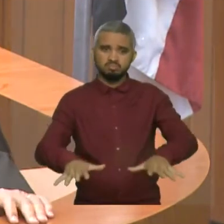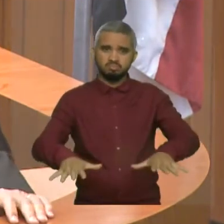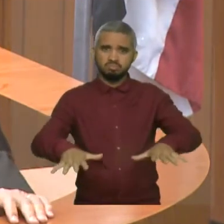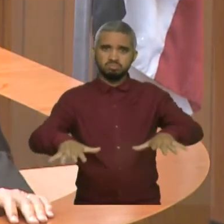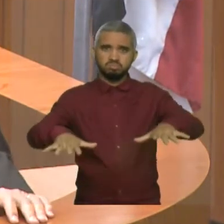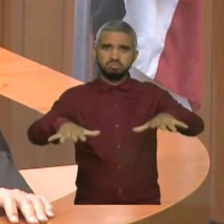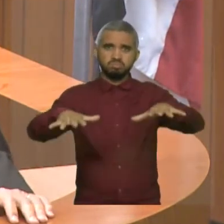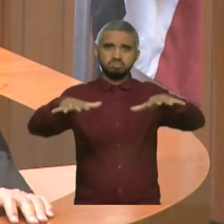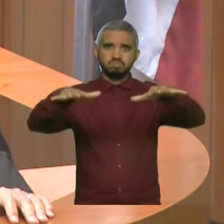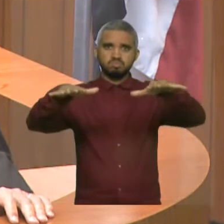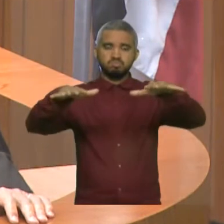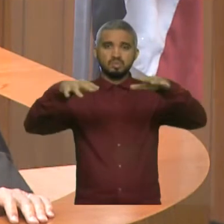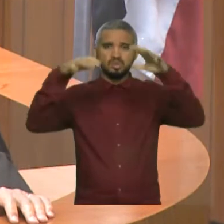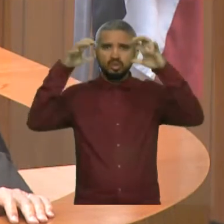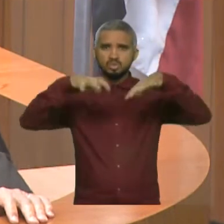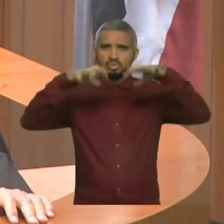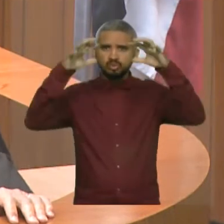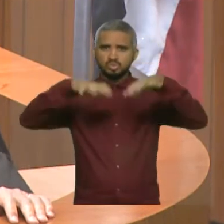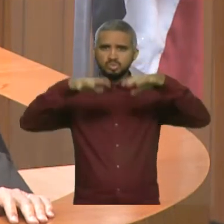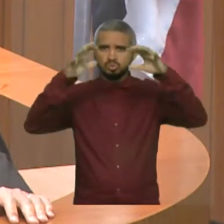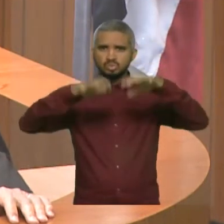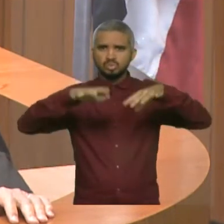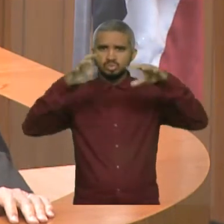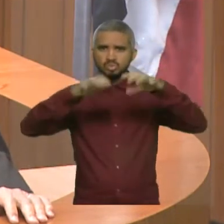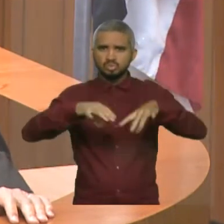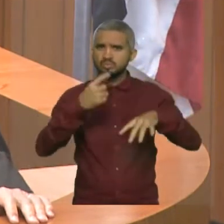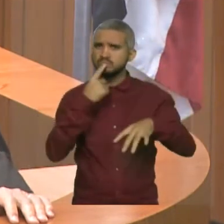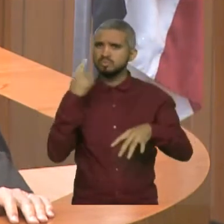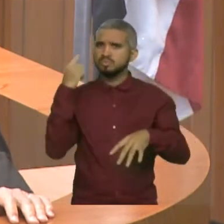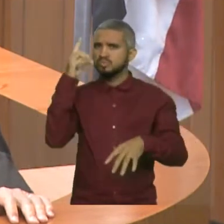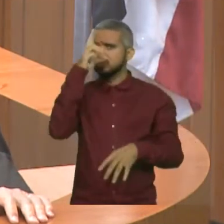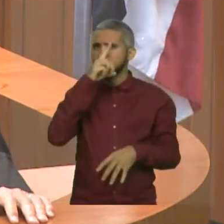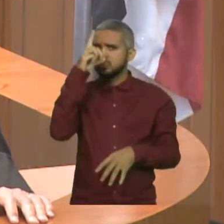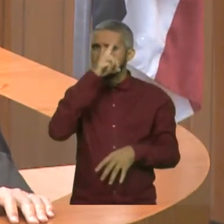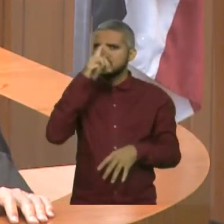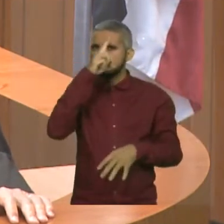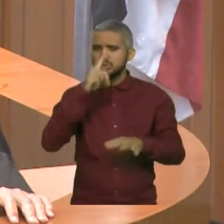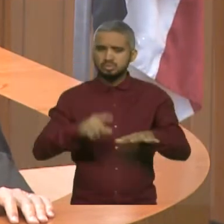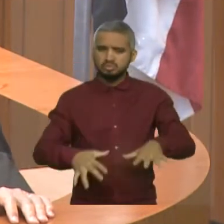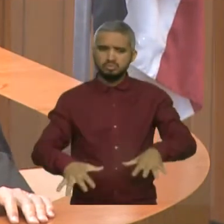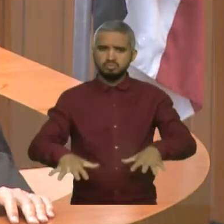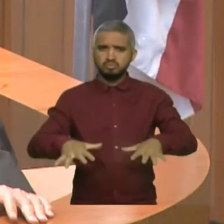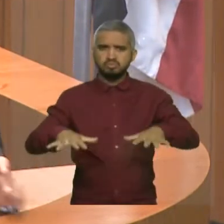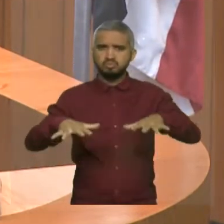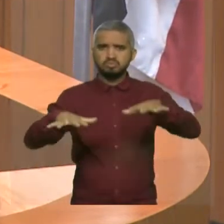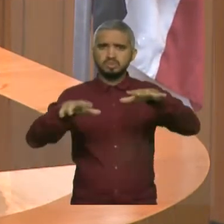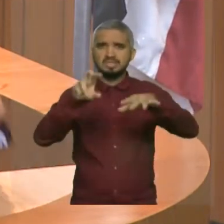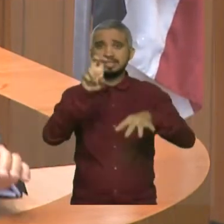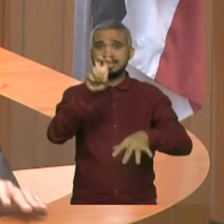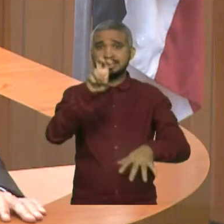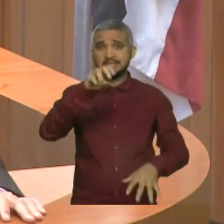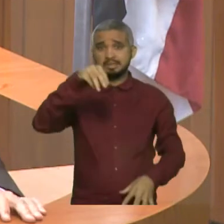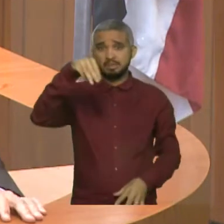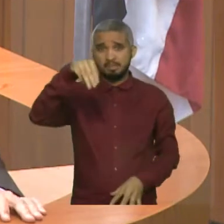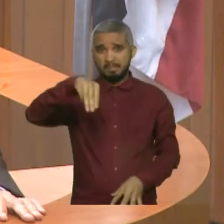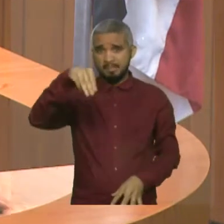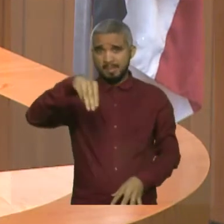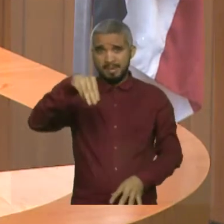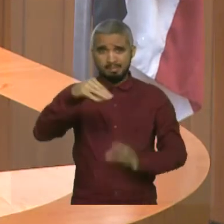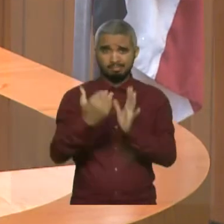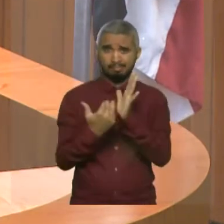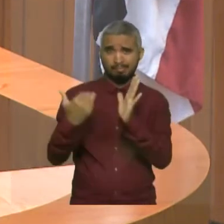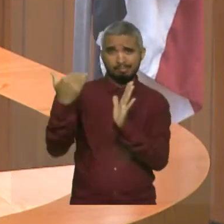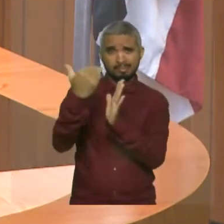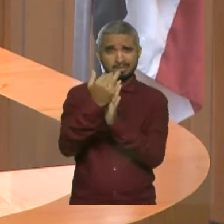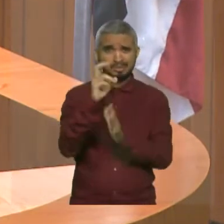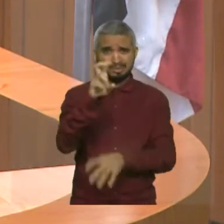d'água das chuvas até o domingo, estava em torno de 5 metros acima do nível normal. E essa